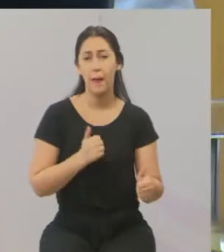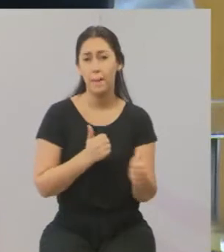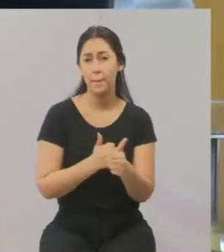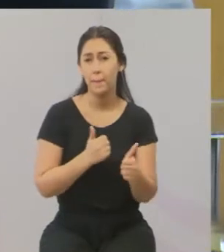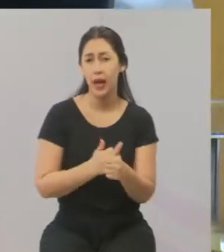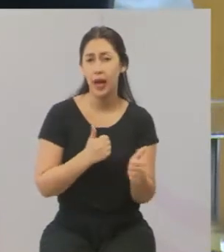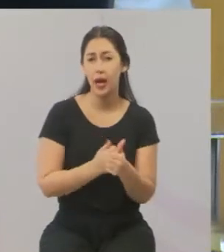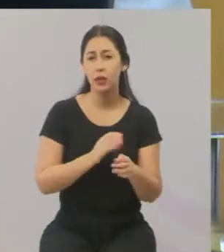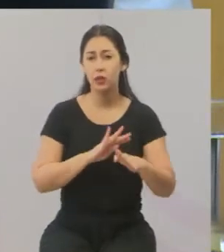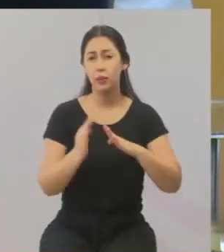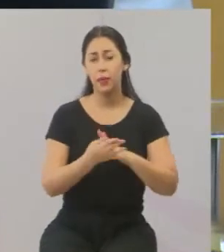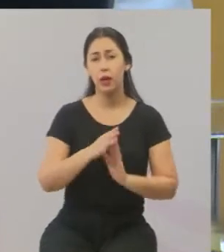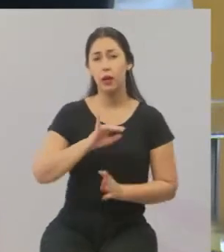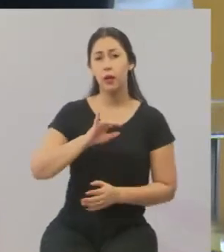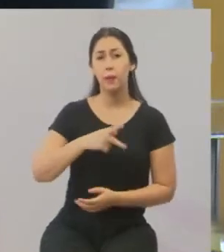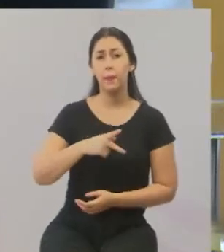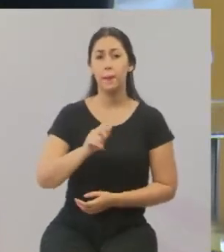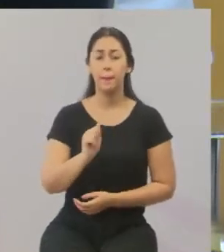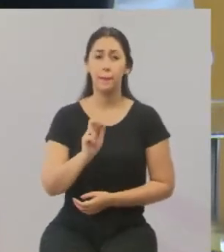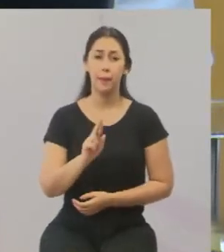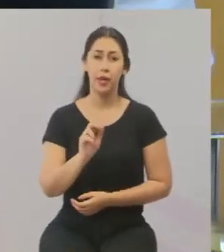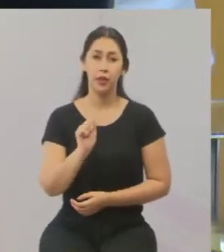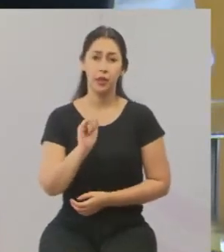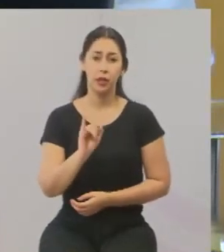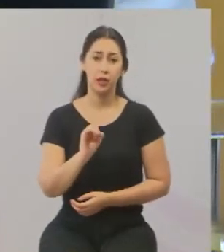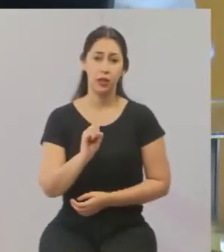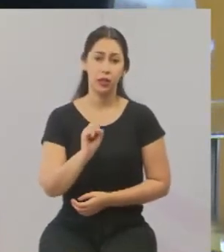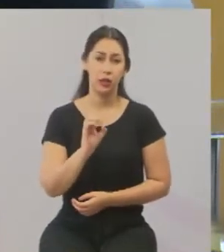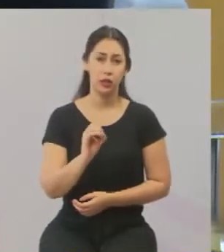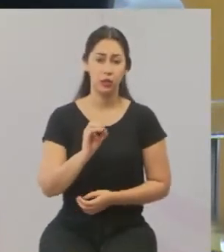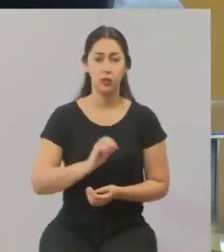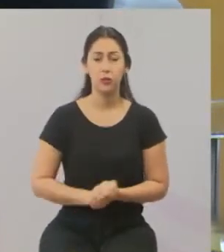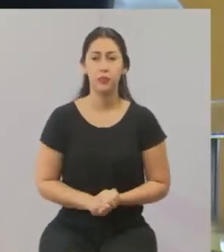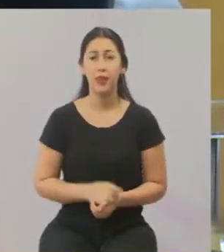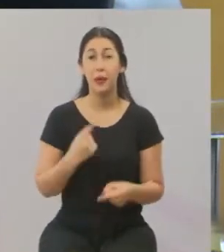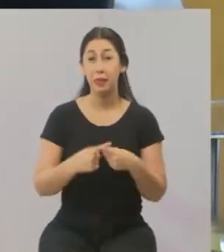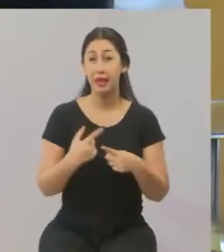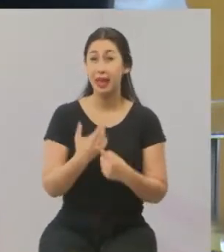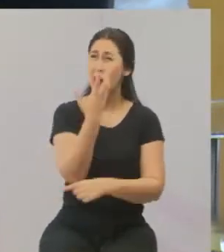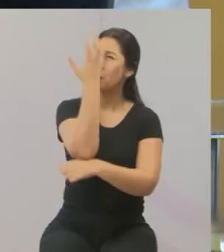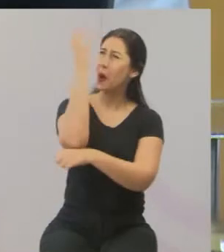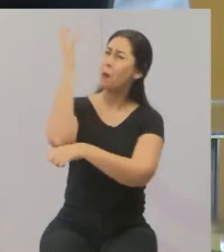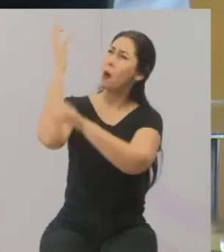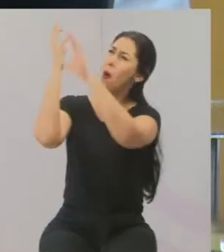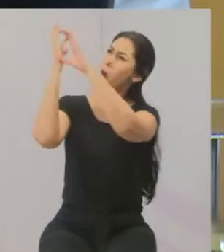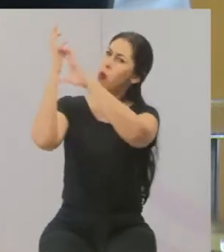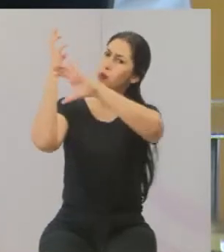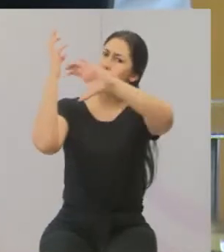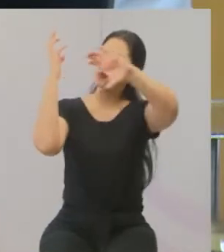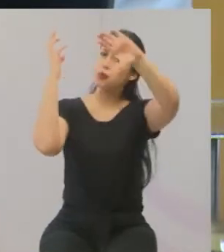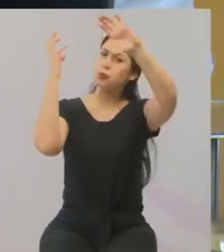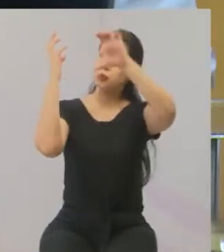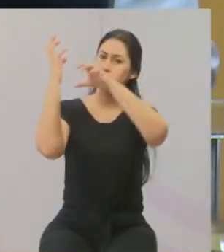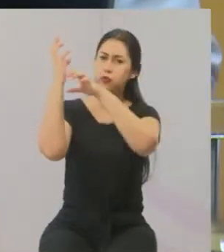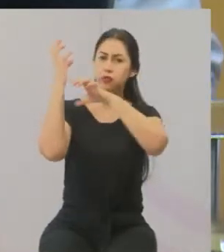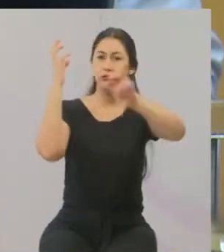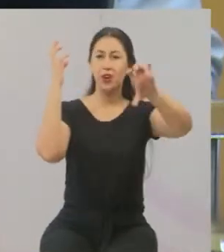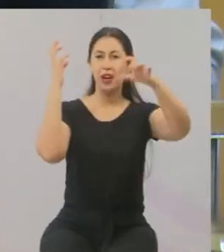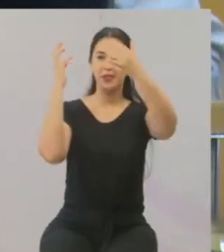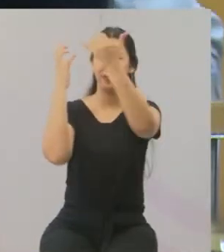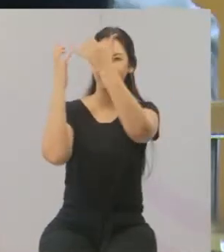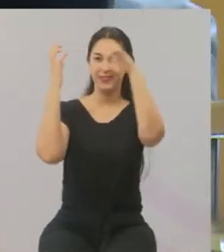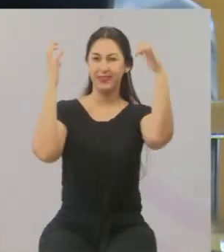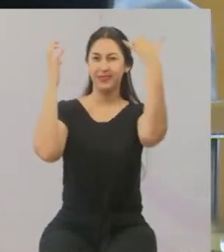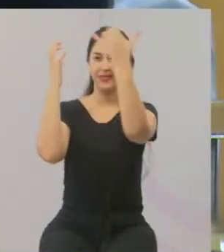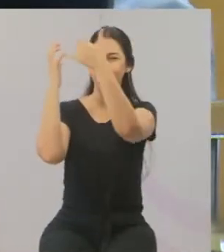Jardim Paraíso, em Jacareí. Ocorre que as copas dos referidos exemplares arbóreos, por conterem galhos muito grandes, estão em contato com a rede de energia